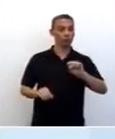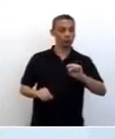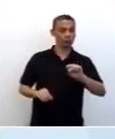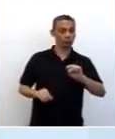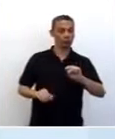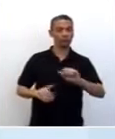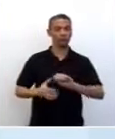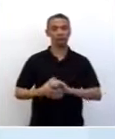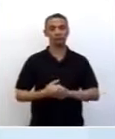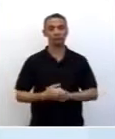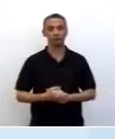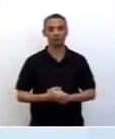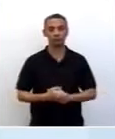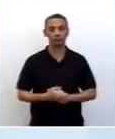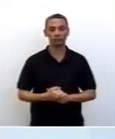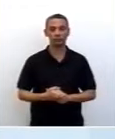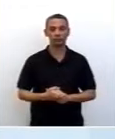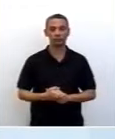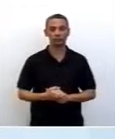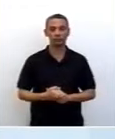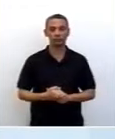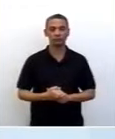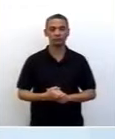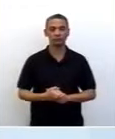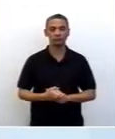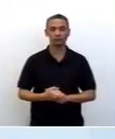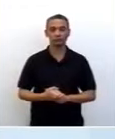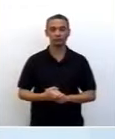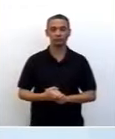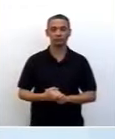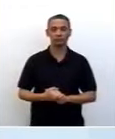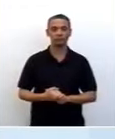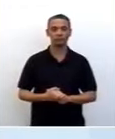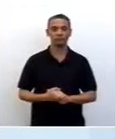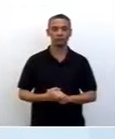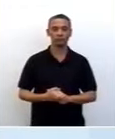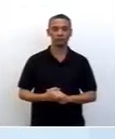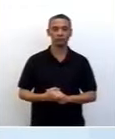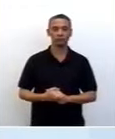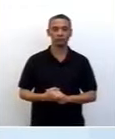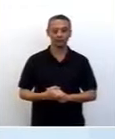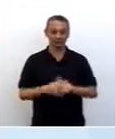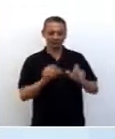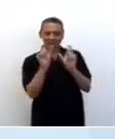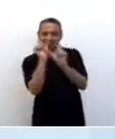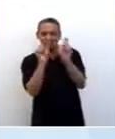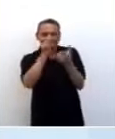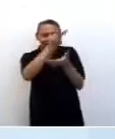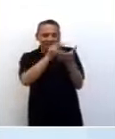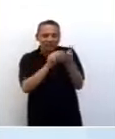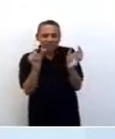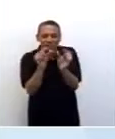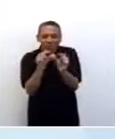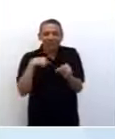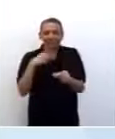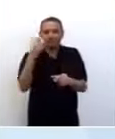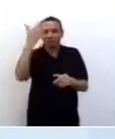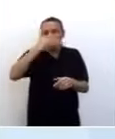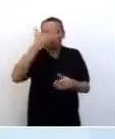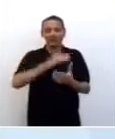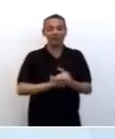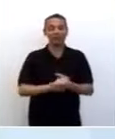can't read, Antônia. Textual clues. Ok, textual clues, very nice, está meio pequenininho. Ok, que são